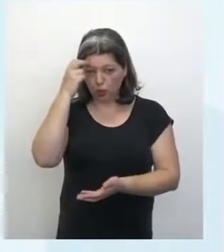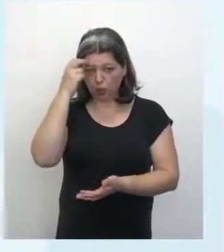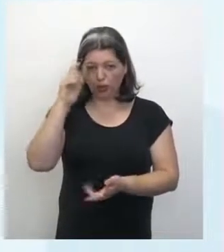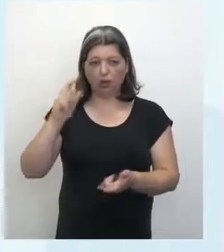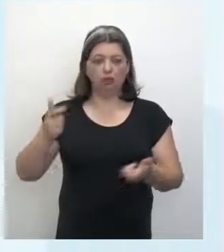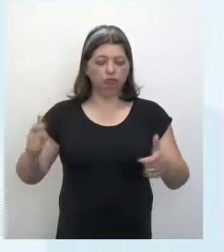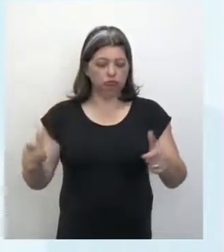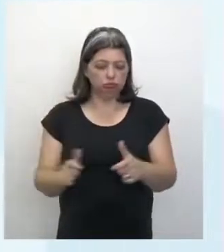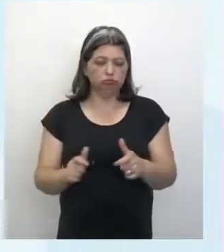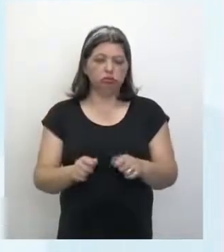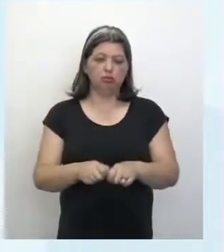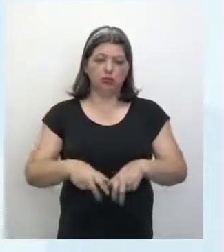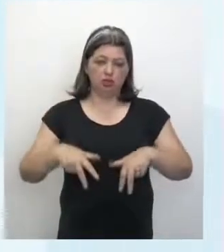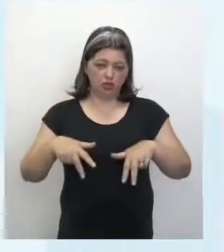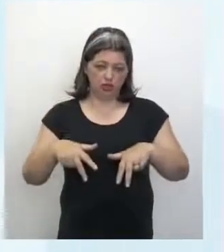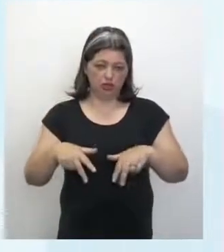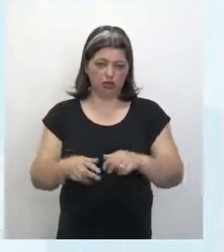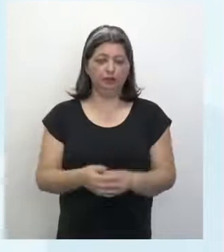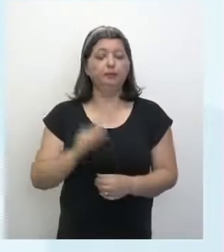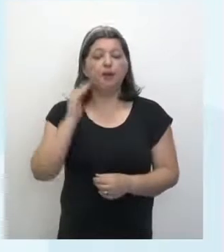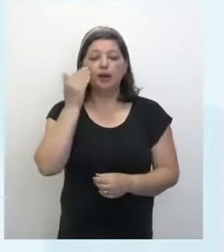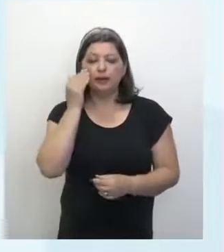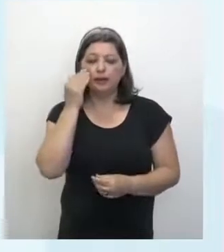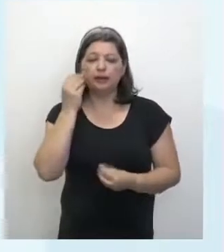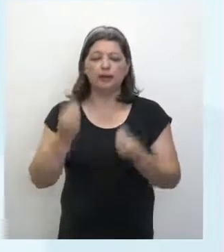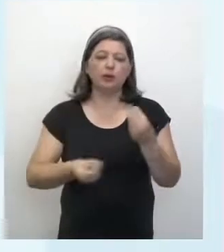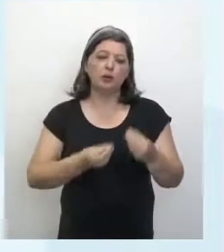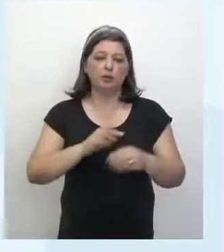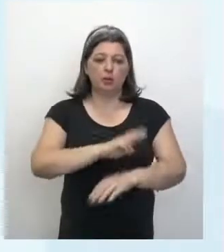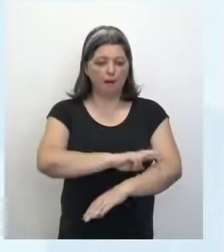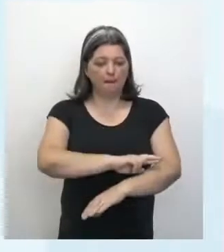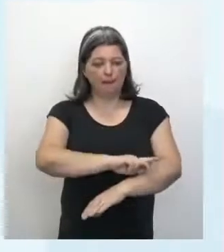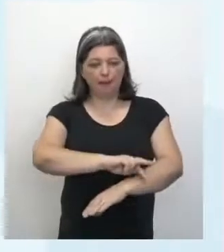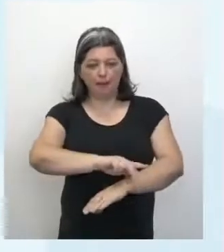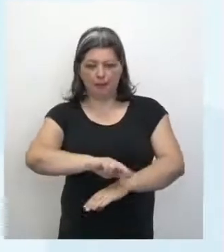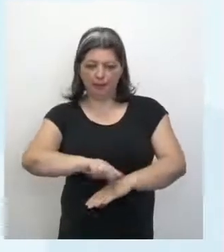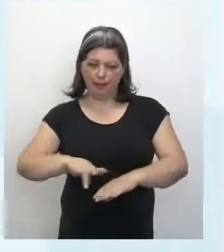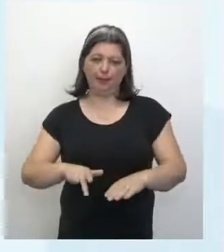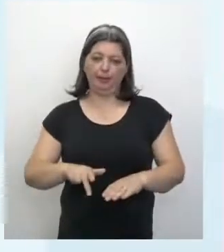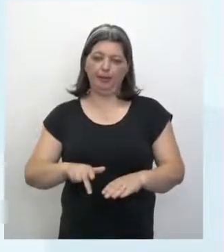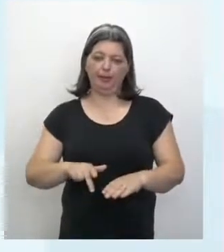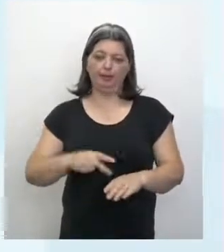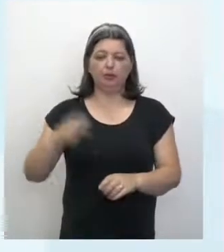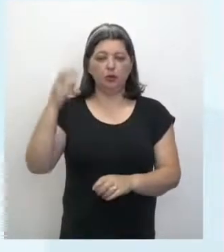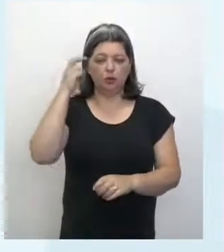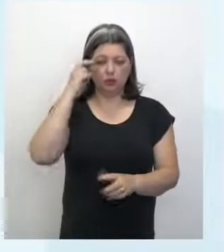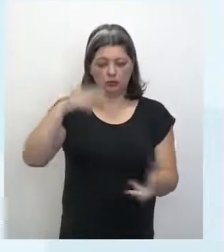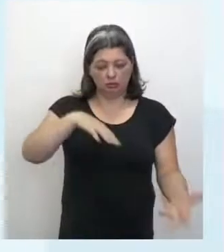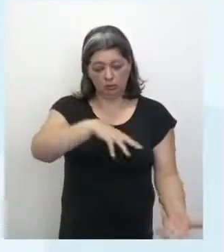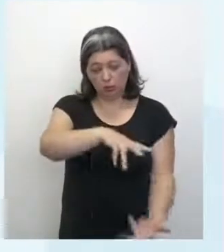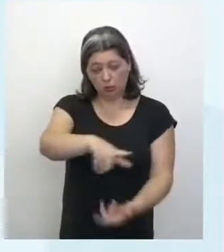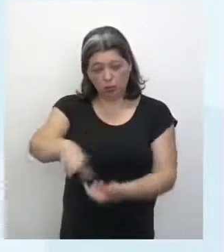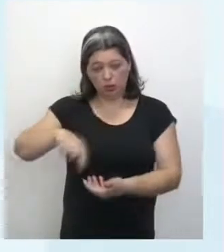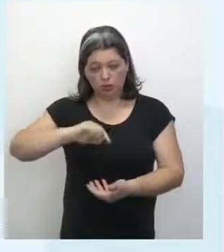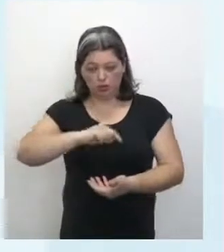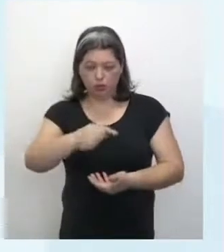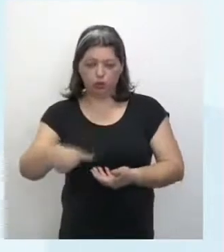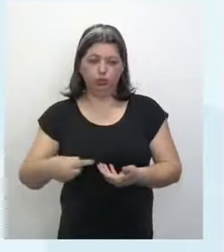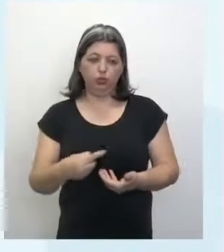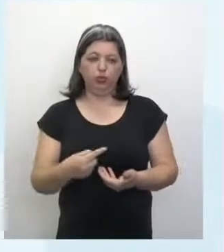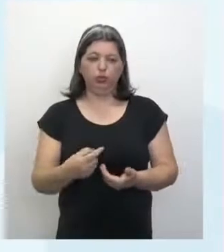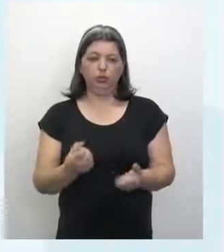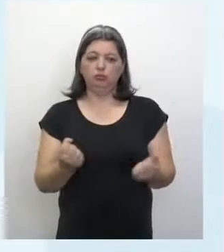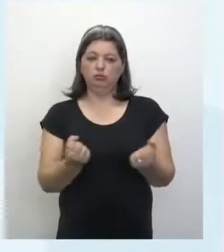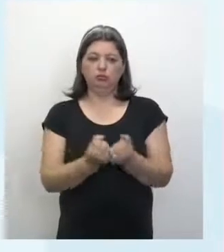minorias étnicas como forma de compreender a multiplicidade cultural na escala mundial, defendendo o princípio